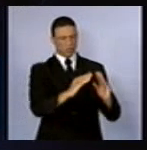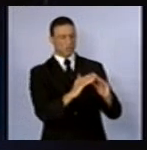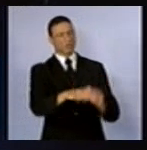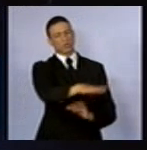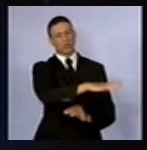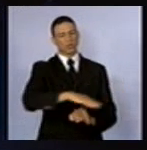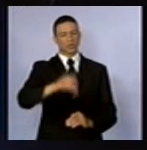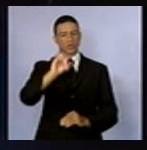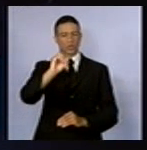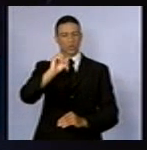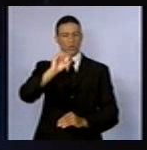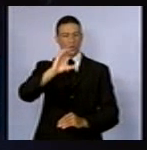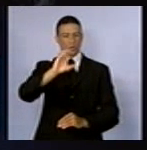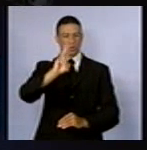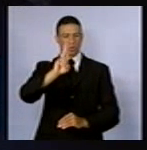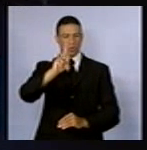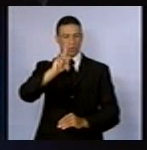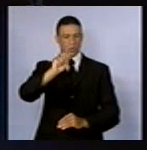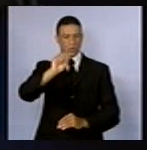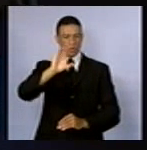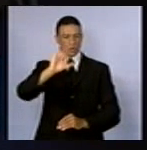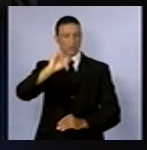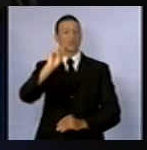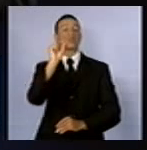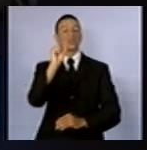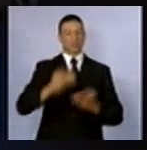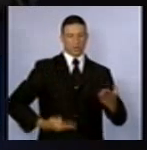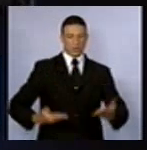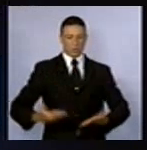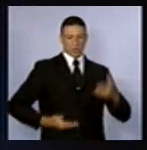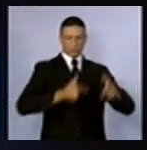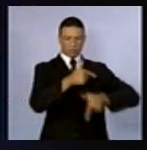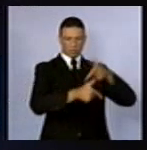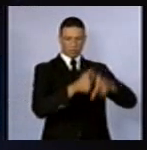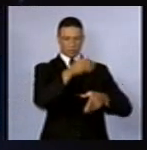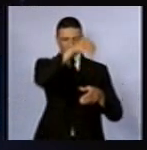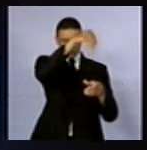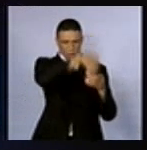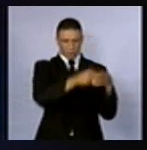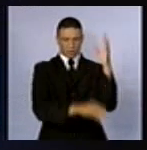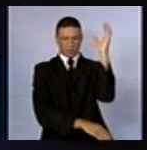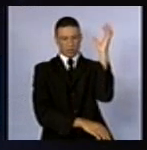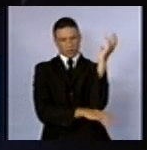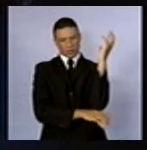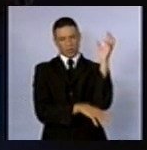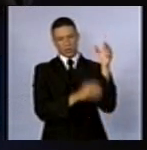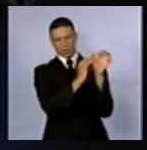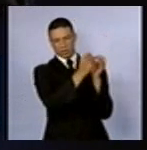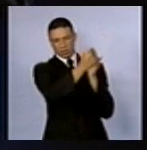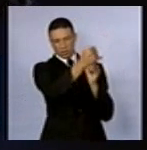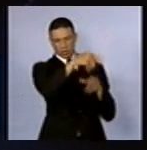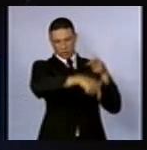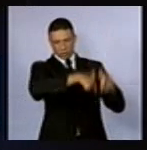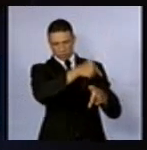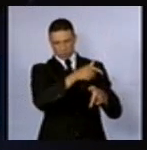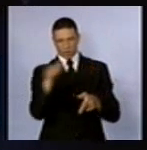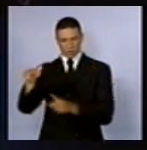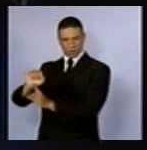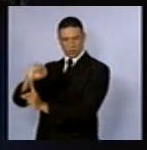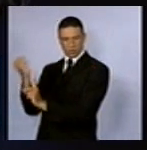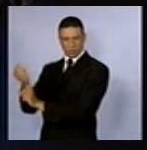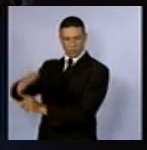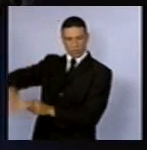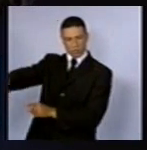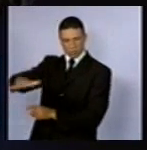são aquelas pessoas que trabalham diretamente com essas e com essas redes então ele faz a medição tá dentro do nível de referência ele